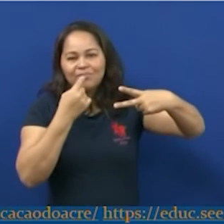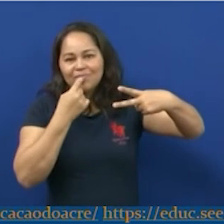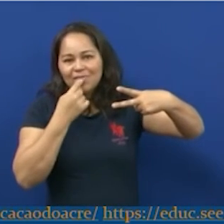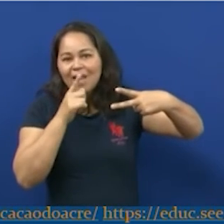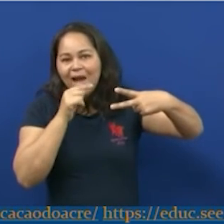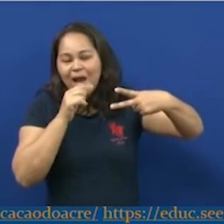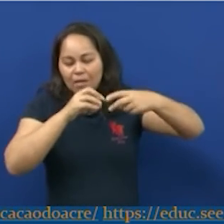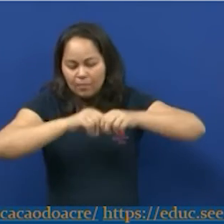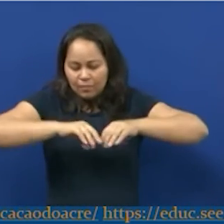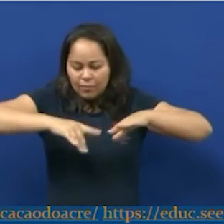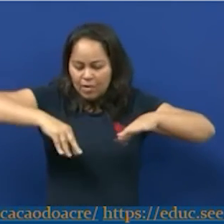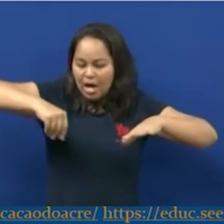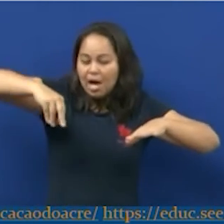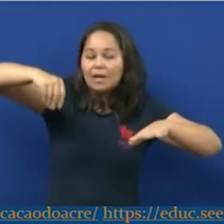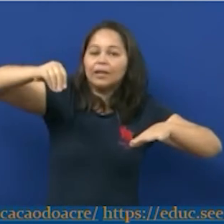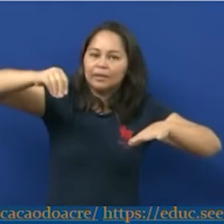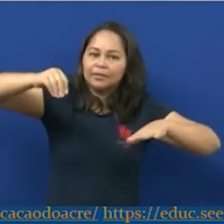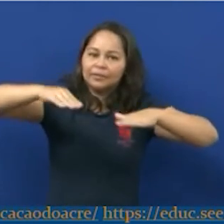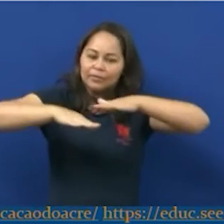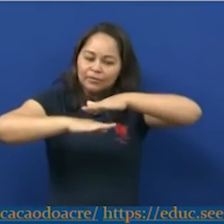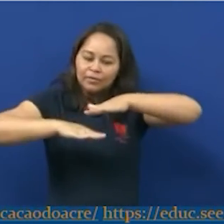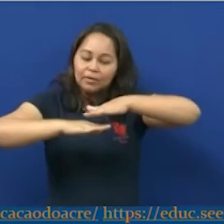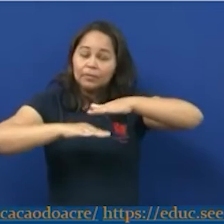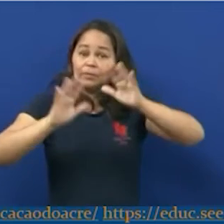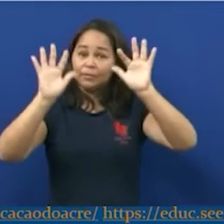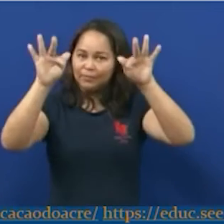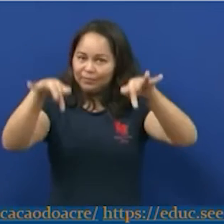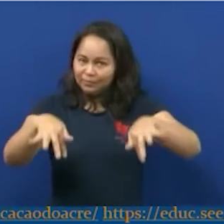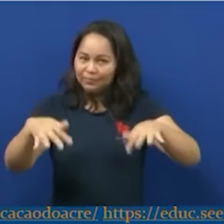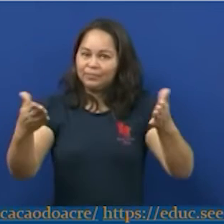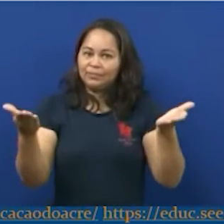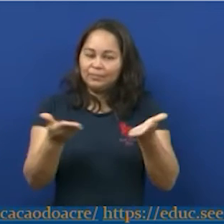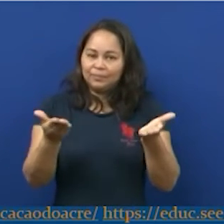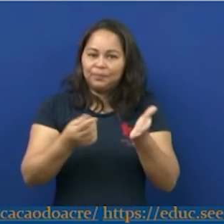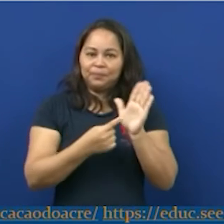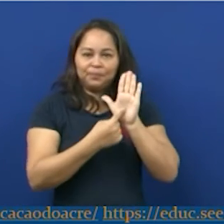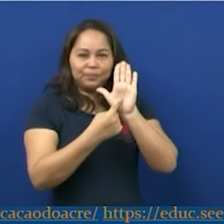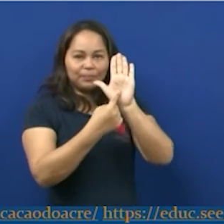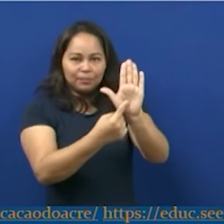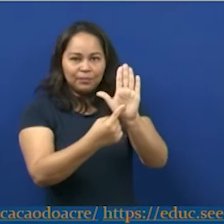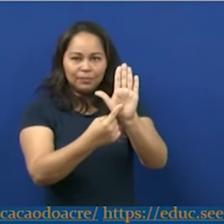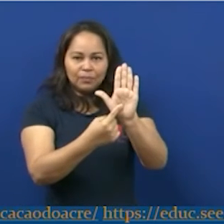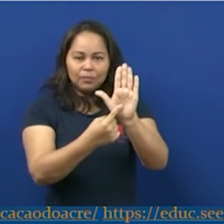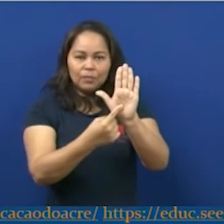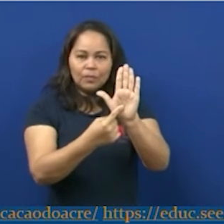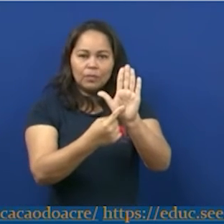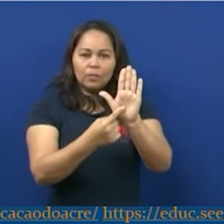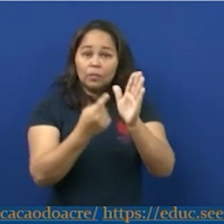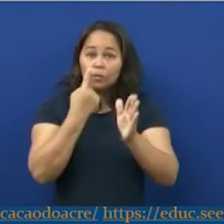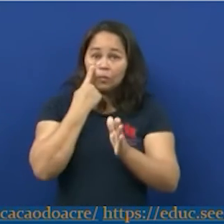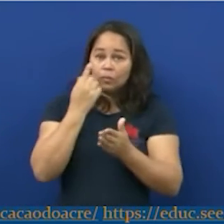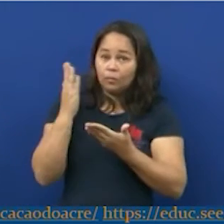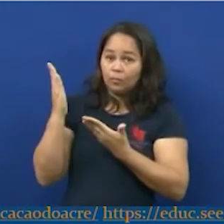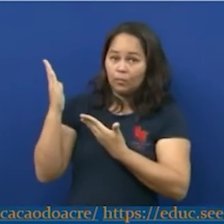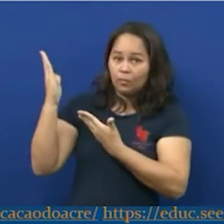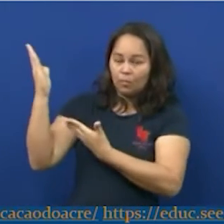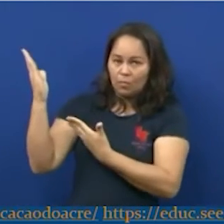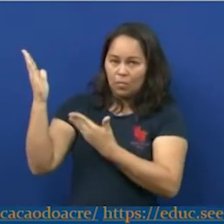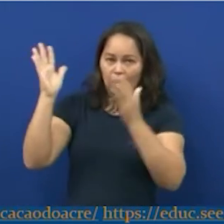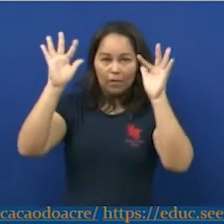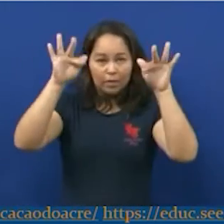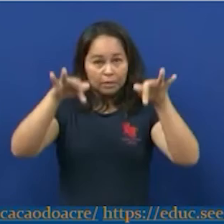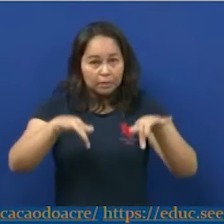fundo. Bom, para nós encerrarmos então essa análise, eu trago aqui uma visão geral para você. Então nós temos